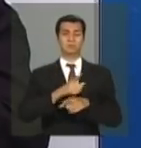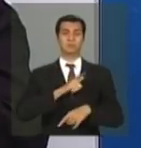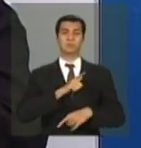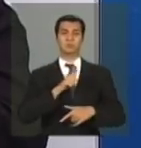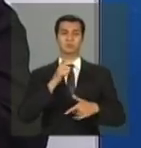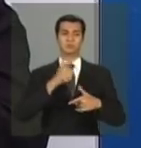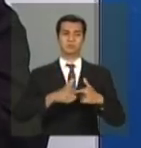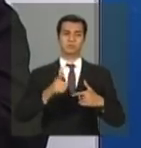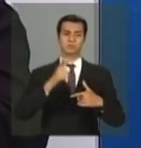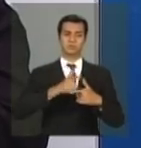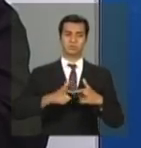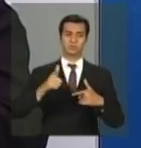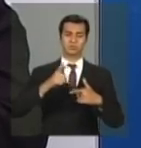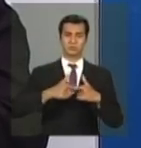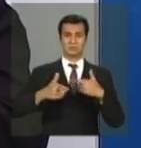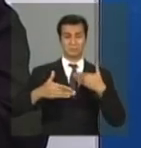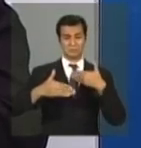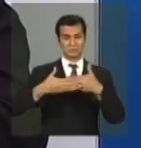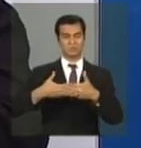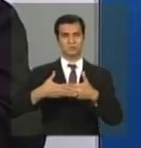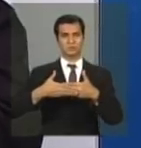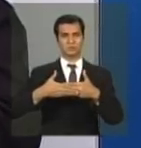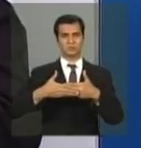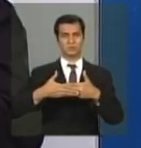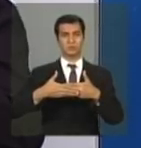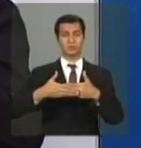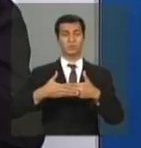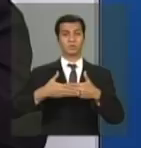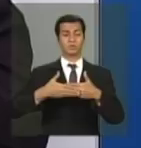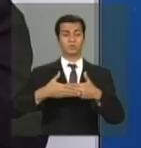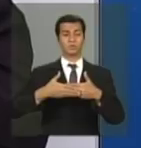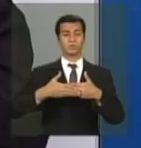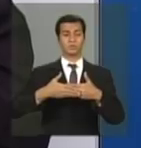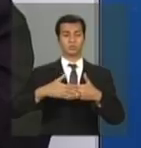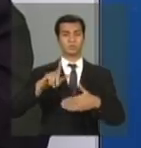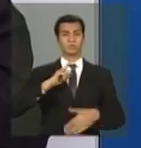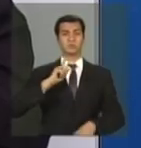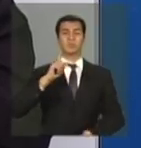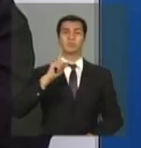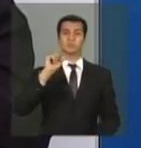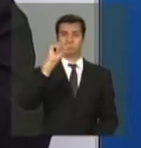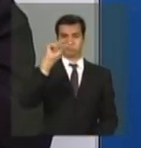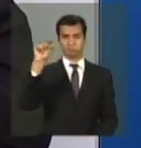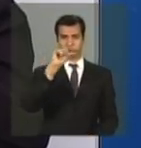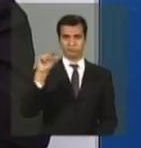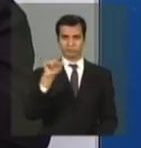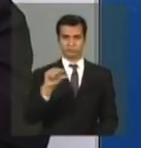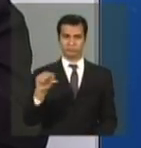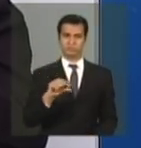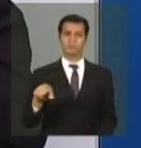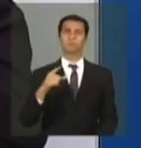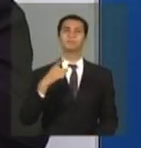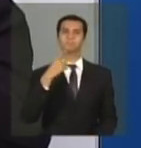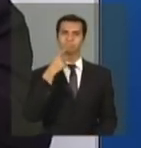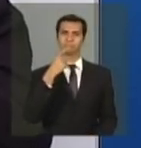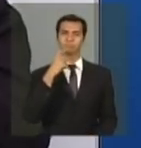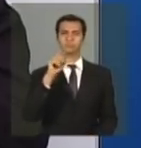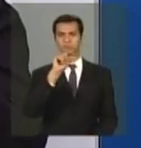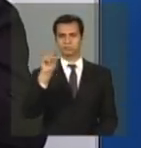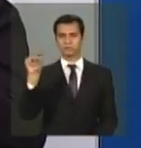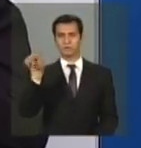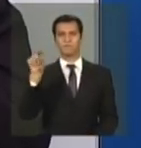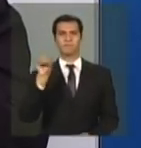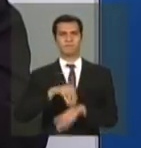situação de tão premência de ação, eles aparecem lá identificados. Sim, estes são os não